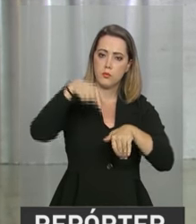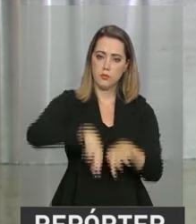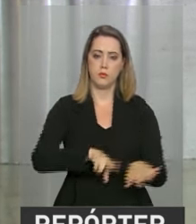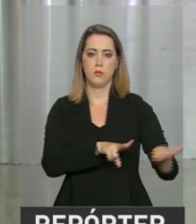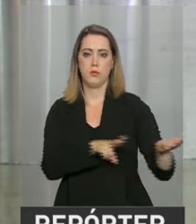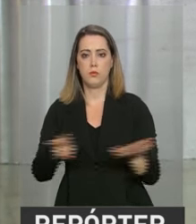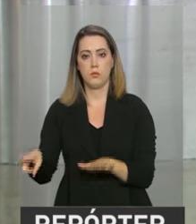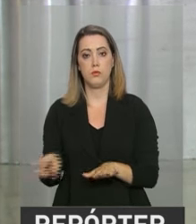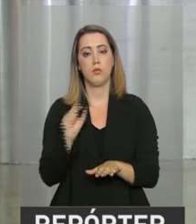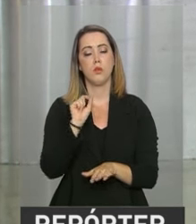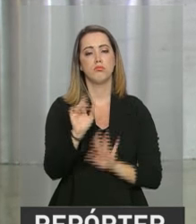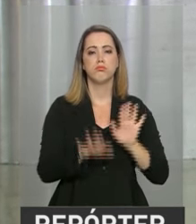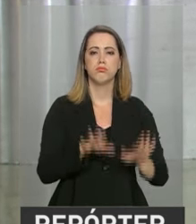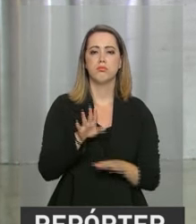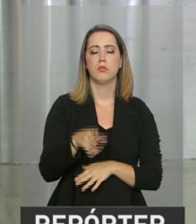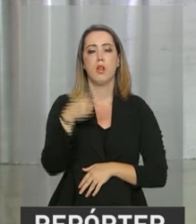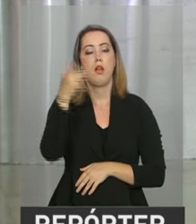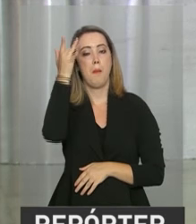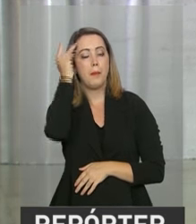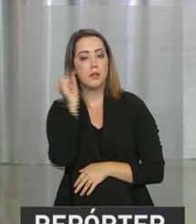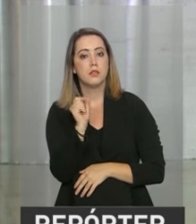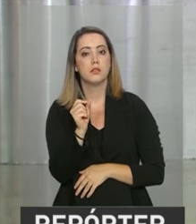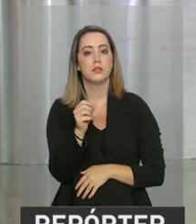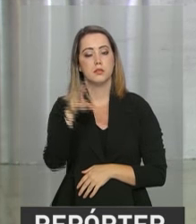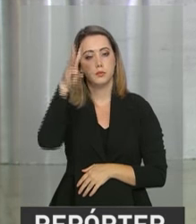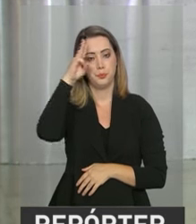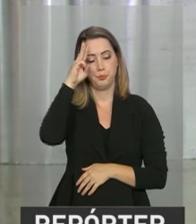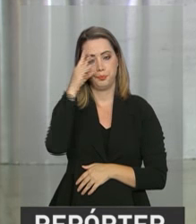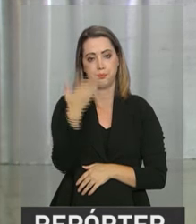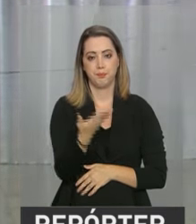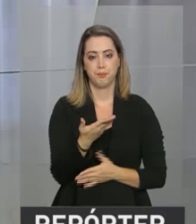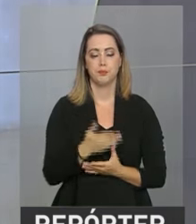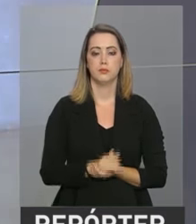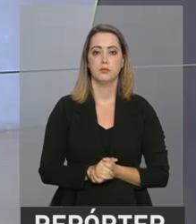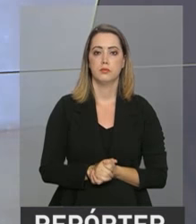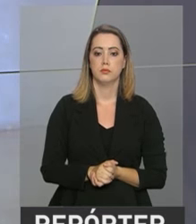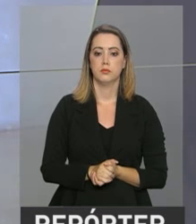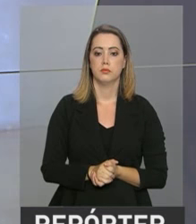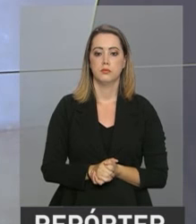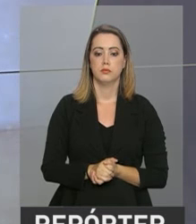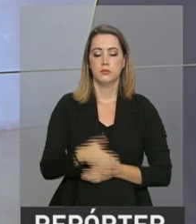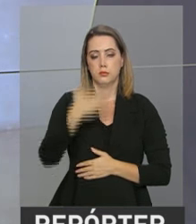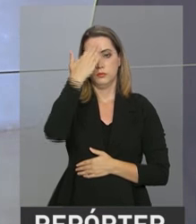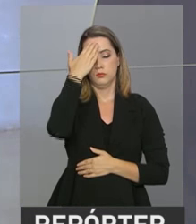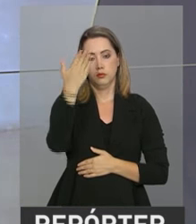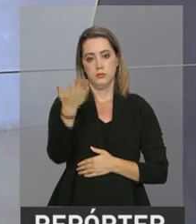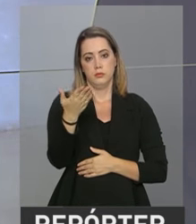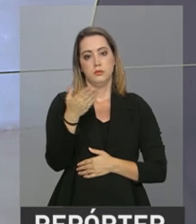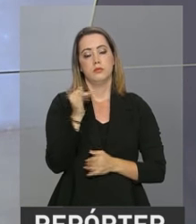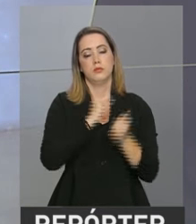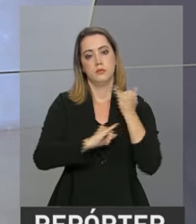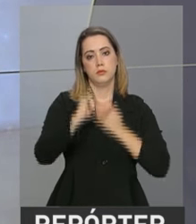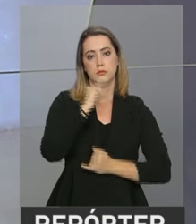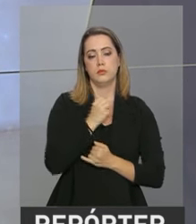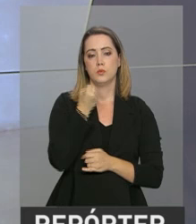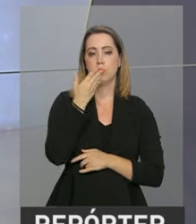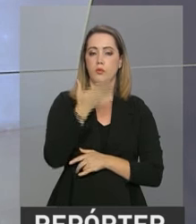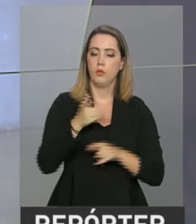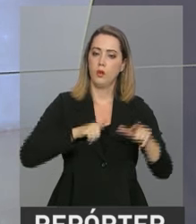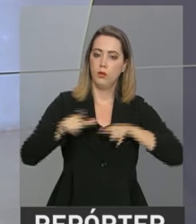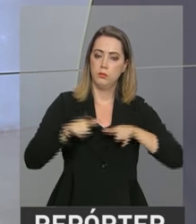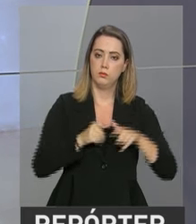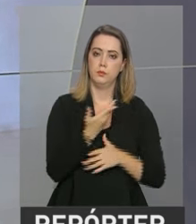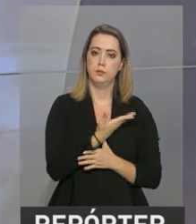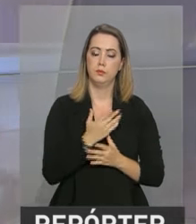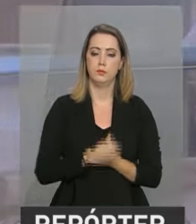semana, provavelmente amanhã, terça-feira. Eu volto com você no estúdio, Zé Luiz. Obrigado, Paulo La Salvia, pelas informações. Bom trabalho por